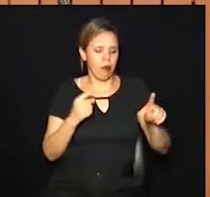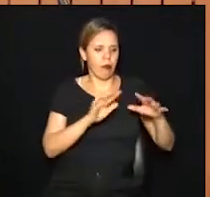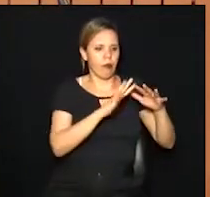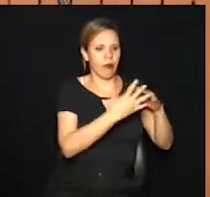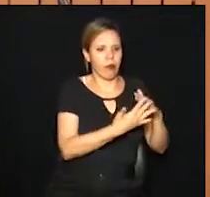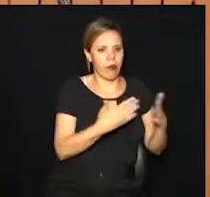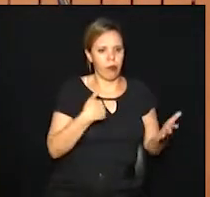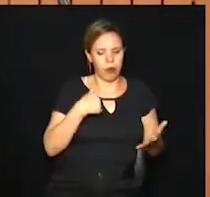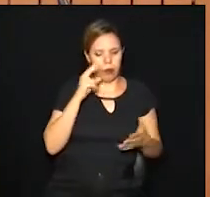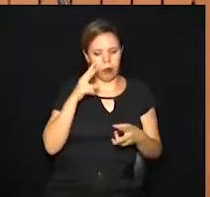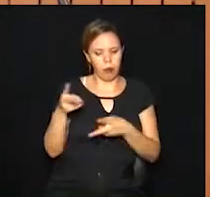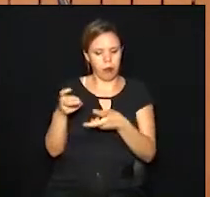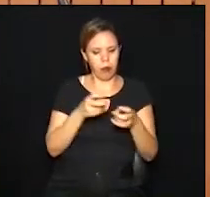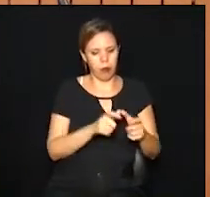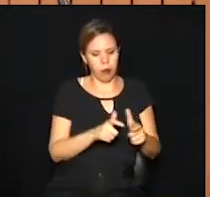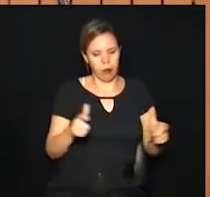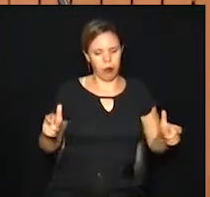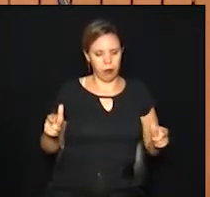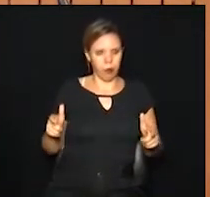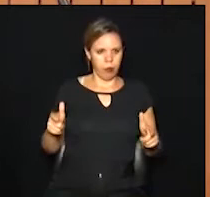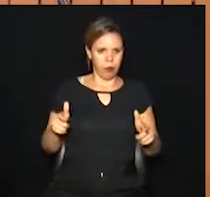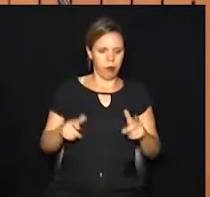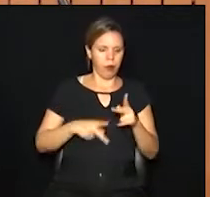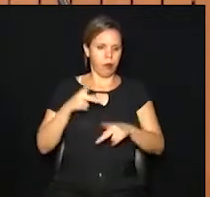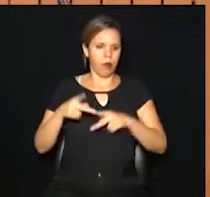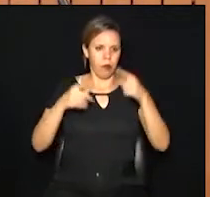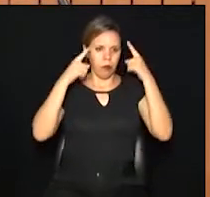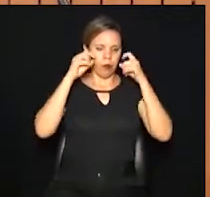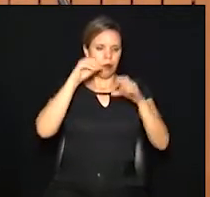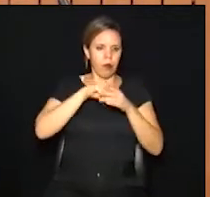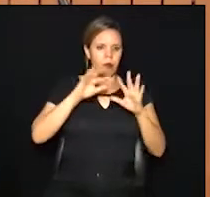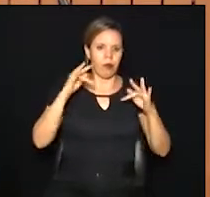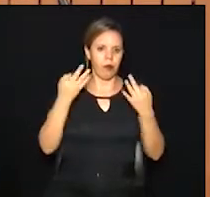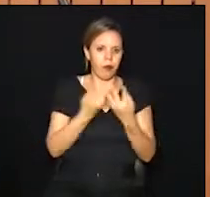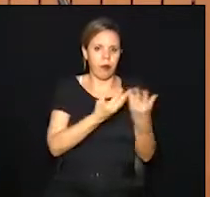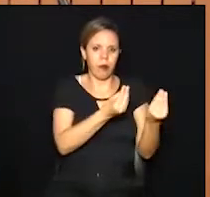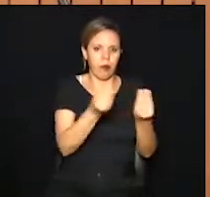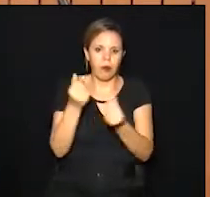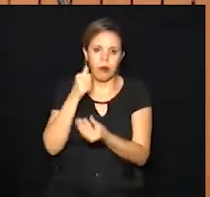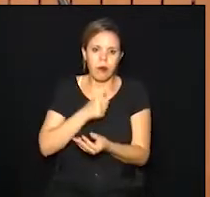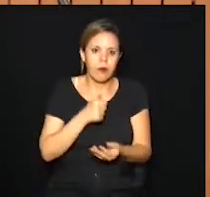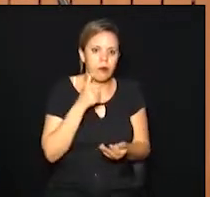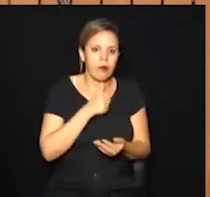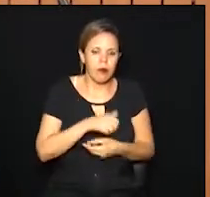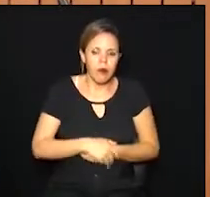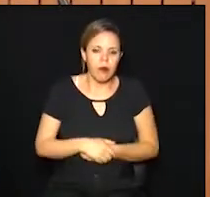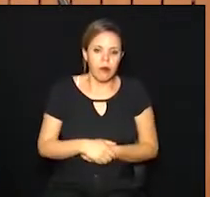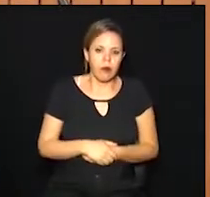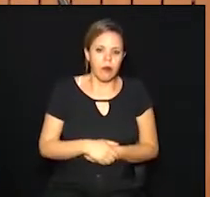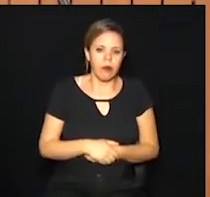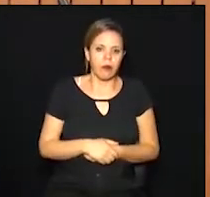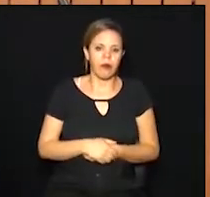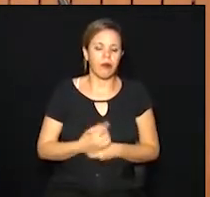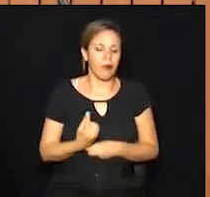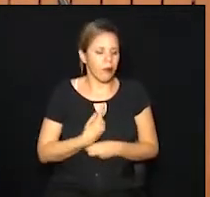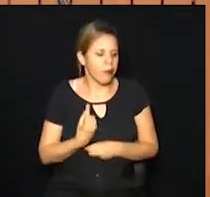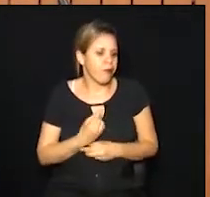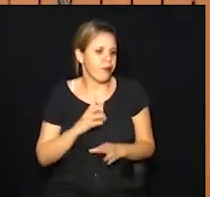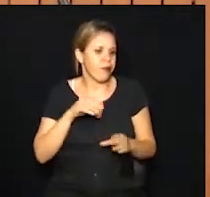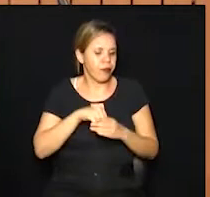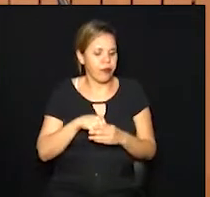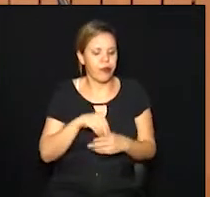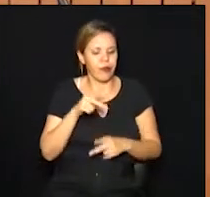tem visto o crescimento dos casos de violência doméstica familiar. Muitas mulheres estão em isolamento, em confinamento, com os